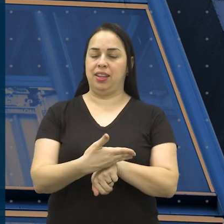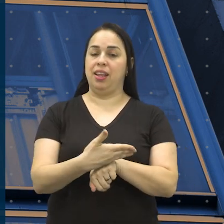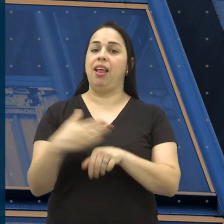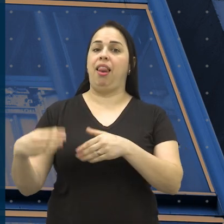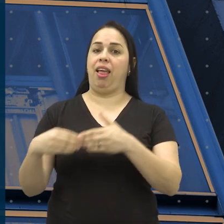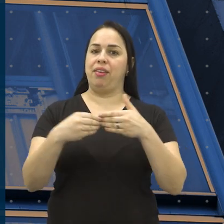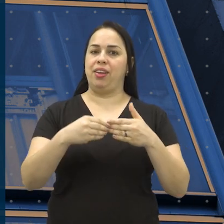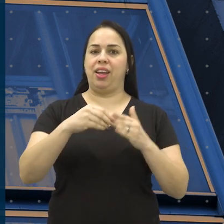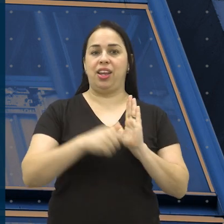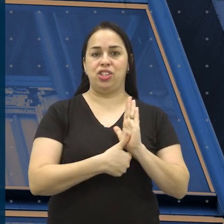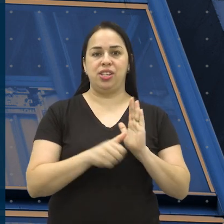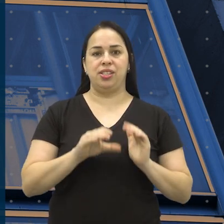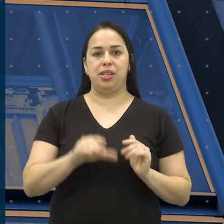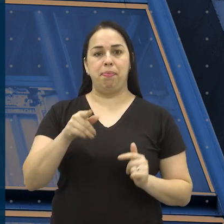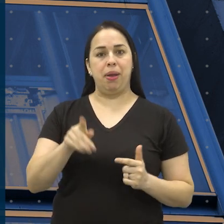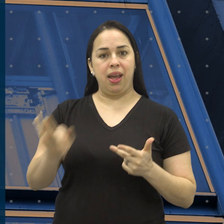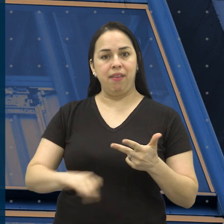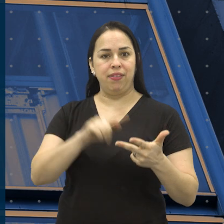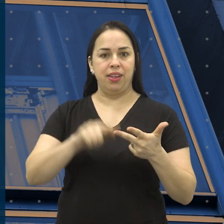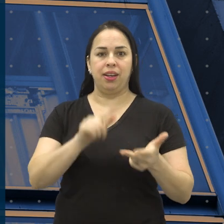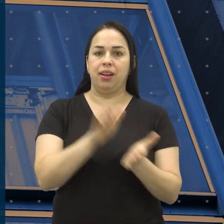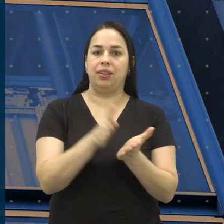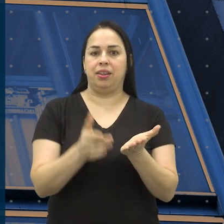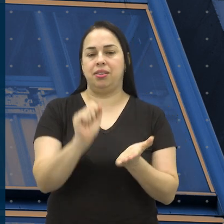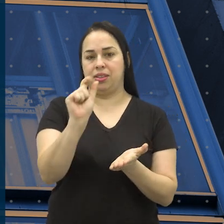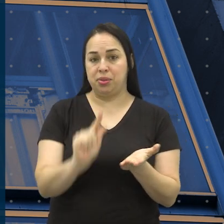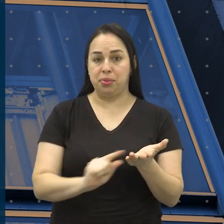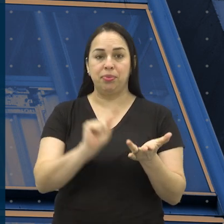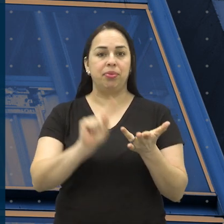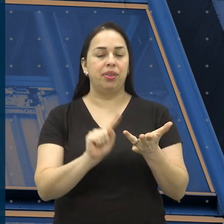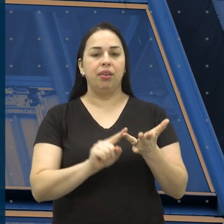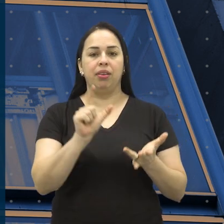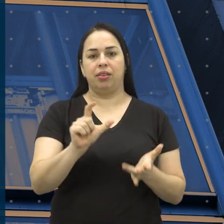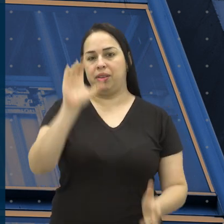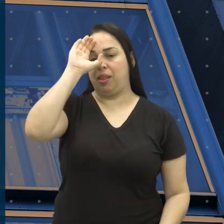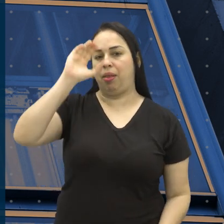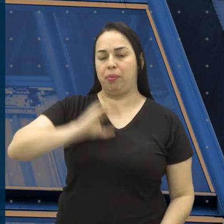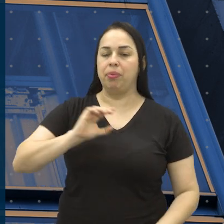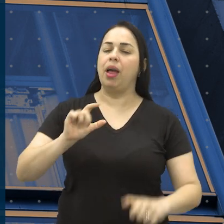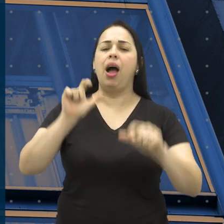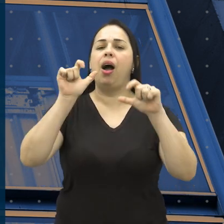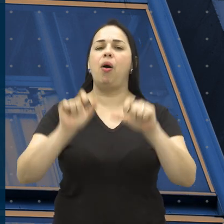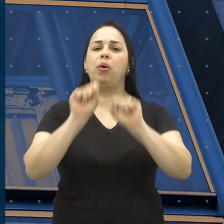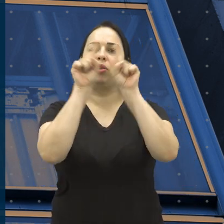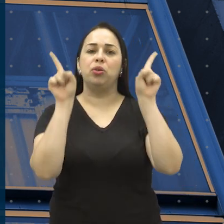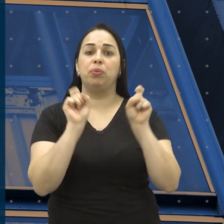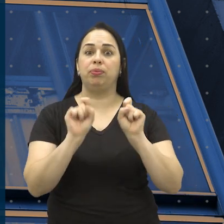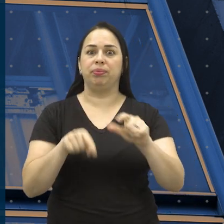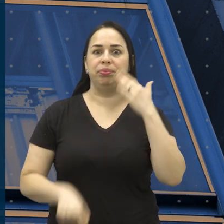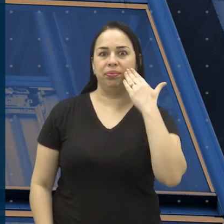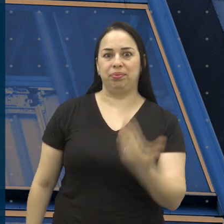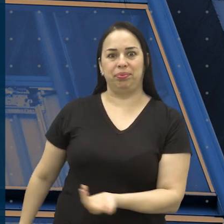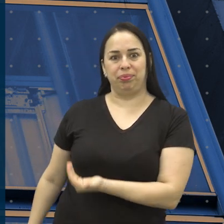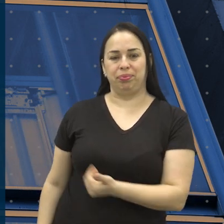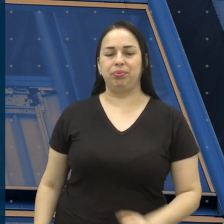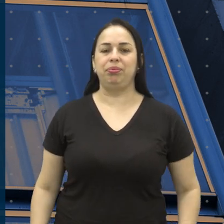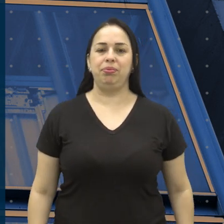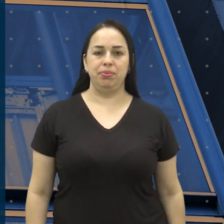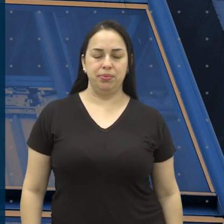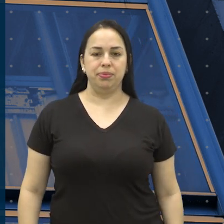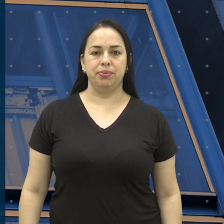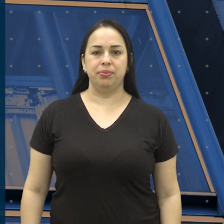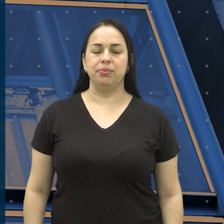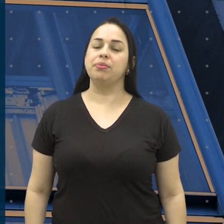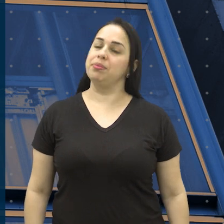comparecer ao PAT levando RG, CPF, carteira de trabalho e o cartão cidadão. O PAT fica na Praça Afonso